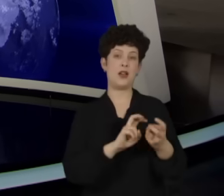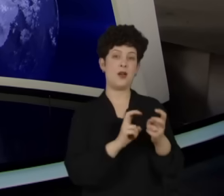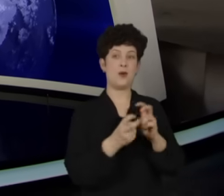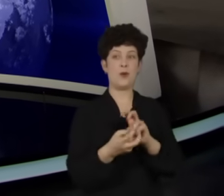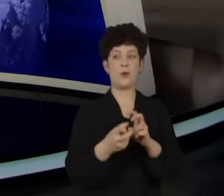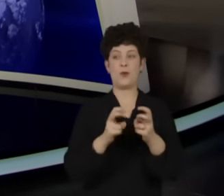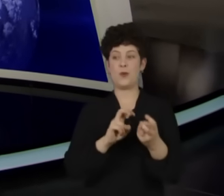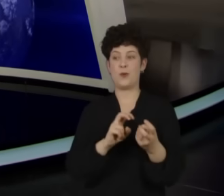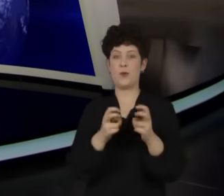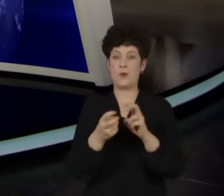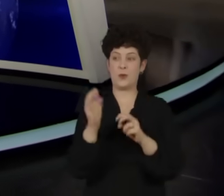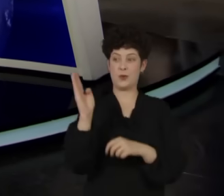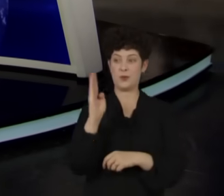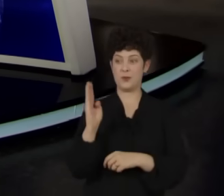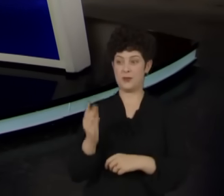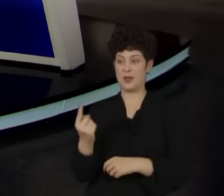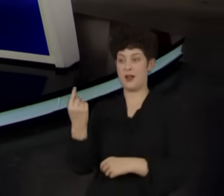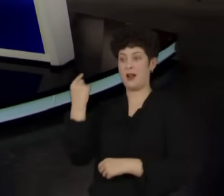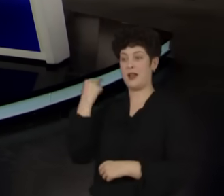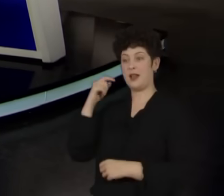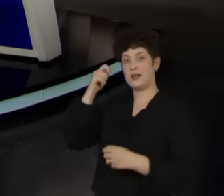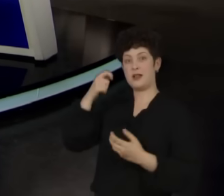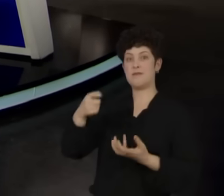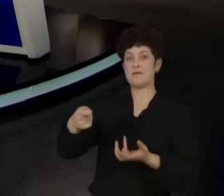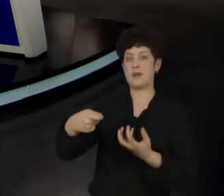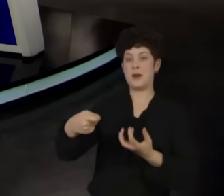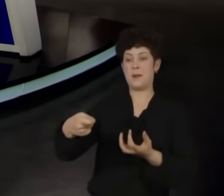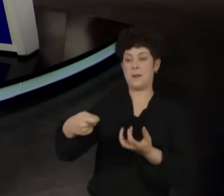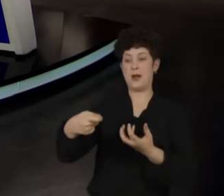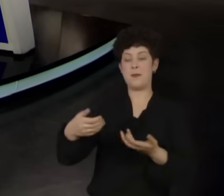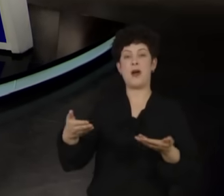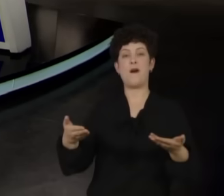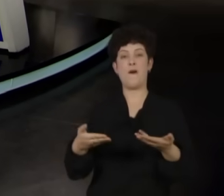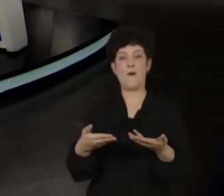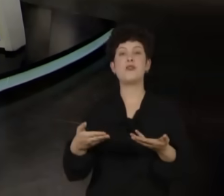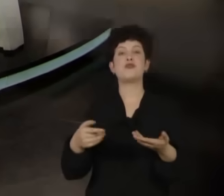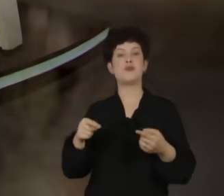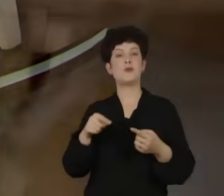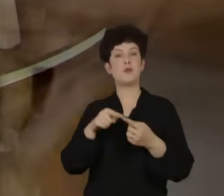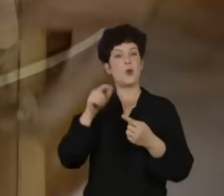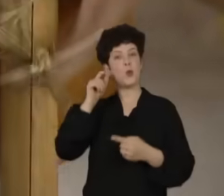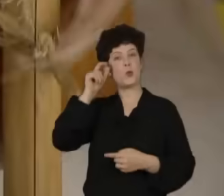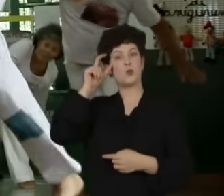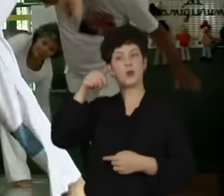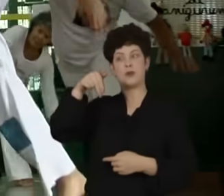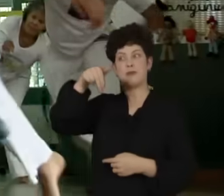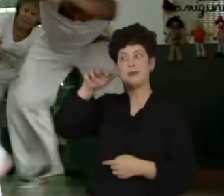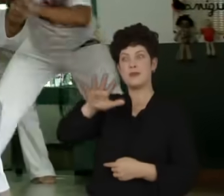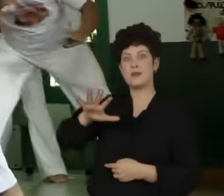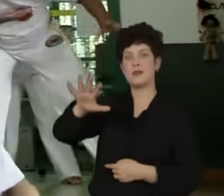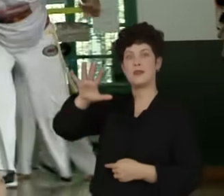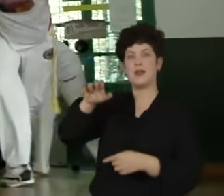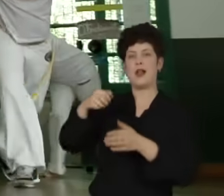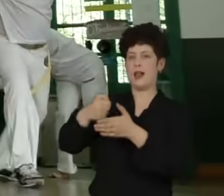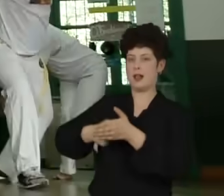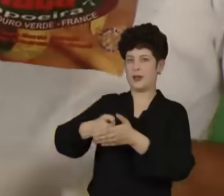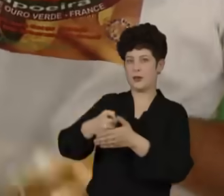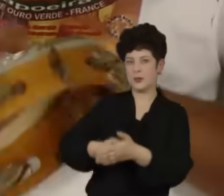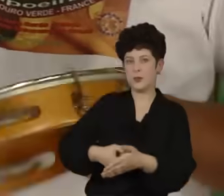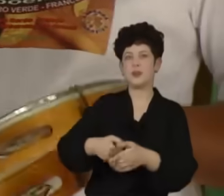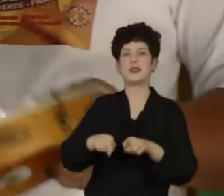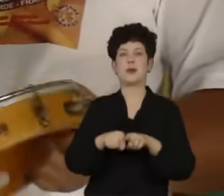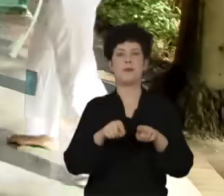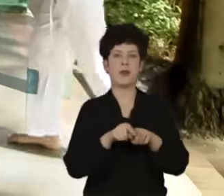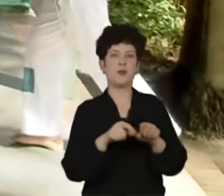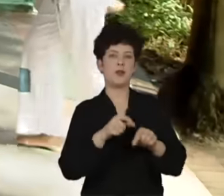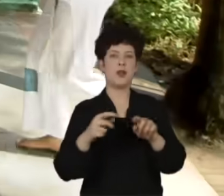capoeira introduzida no Brasil pelos negros escravizados é hoje um dos elementos da cultura nordestina. É uma luta e dança ritmada ao